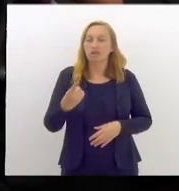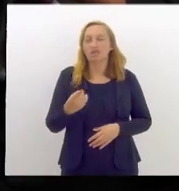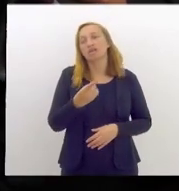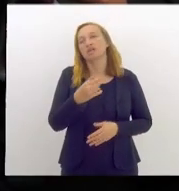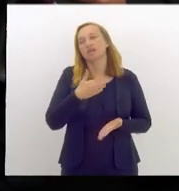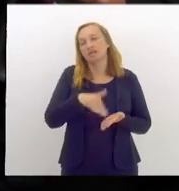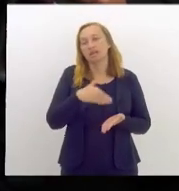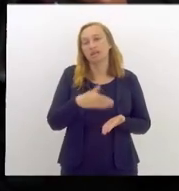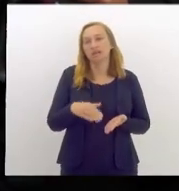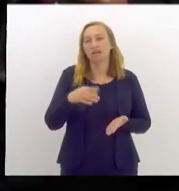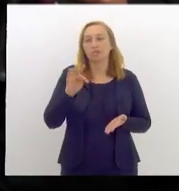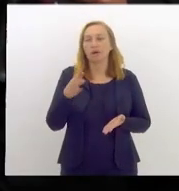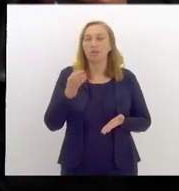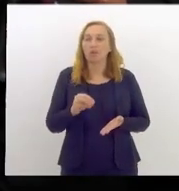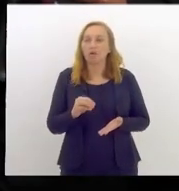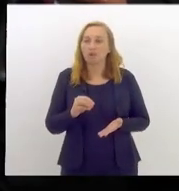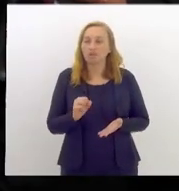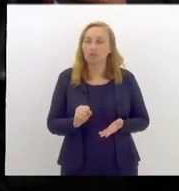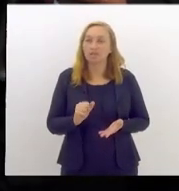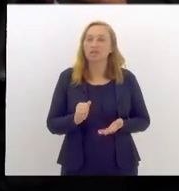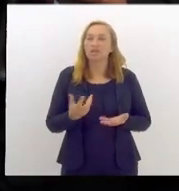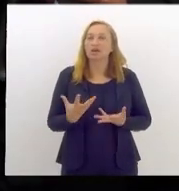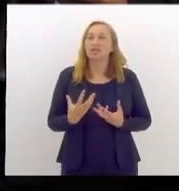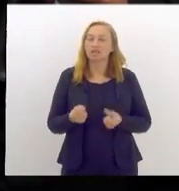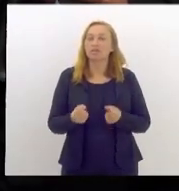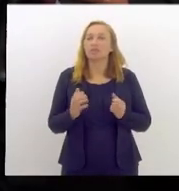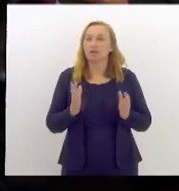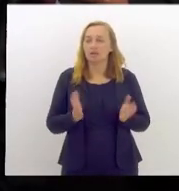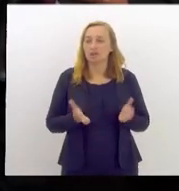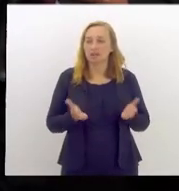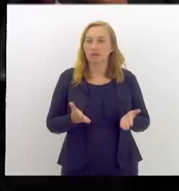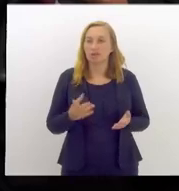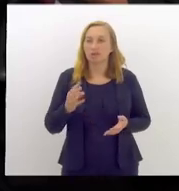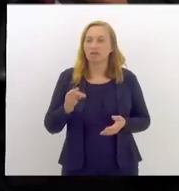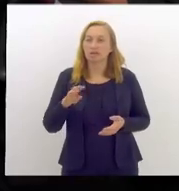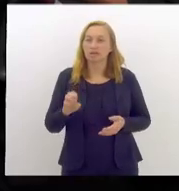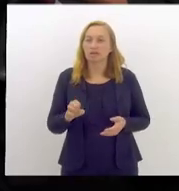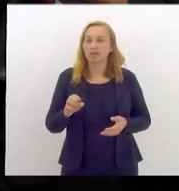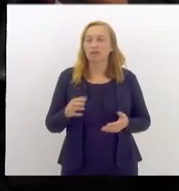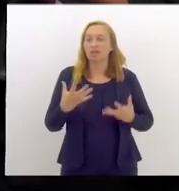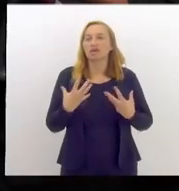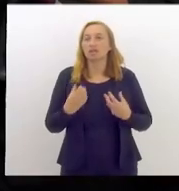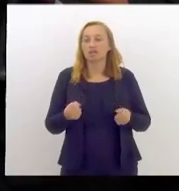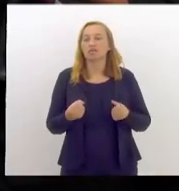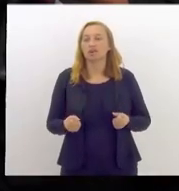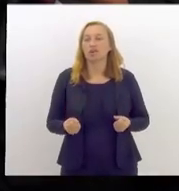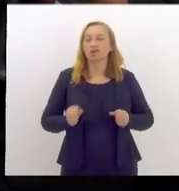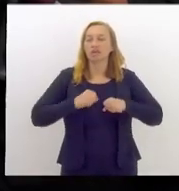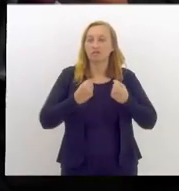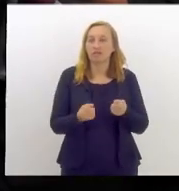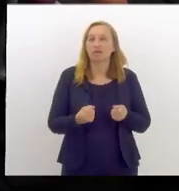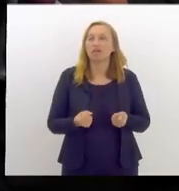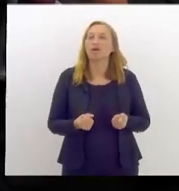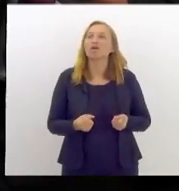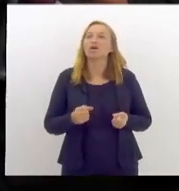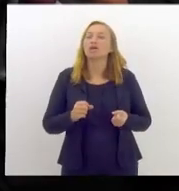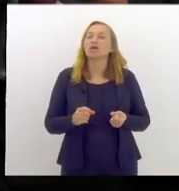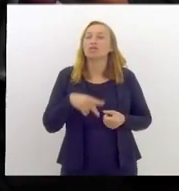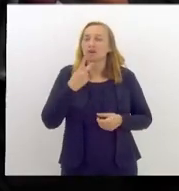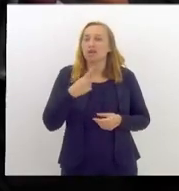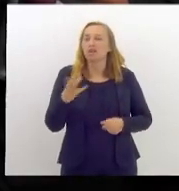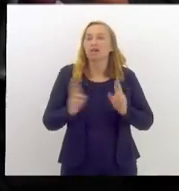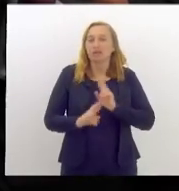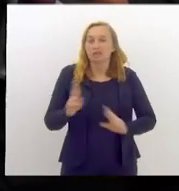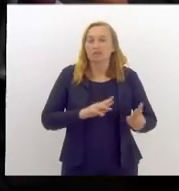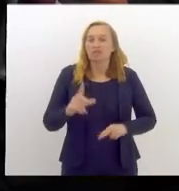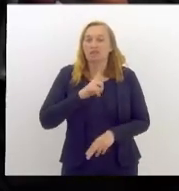que faziana Gustavo Barbosa aqui recebeu aqui no gabinete dele ele fez questão de defender então é importante destacar Porque tem uma relação